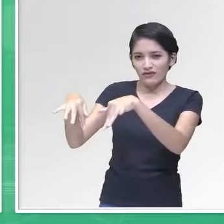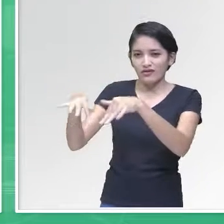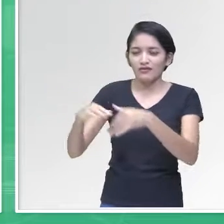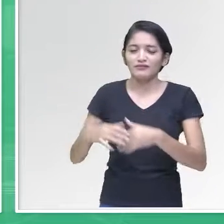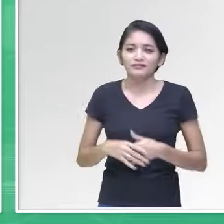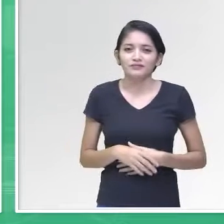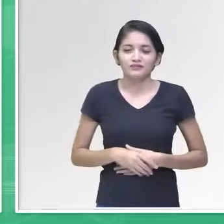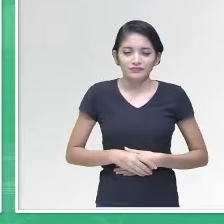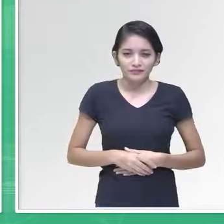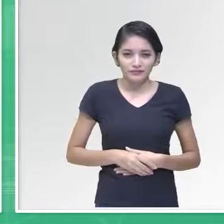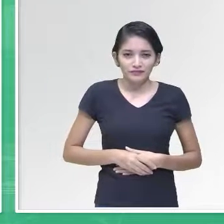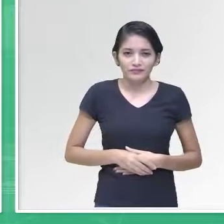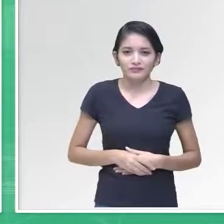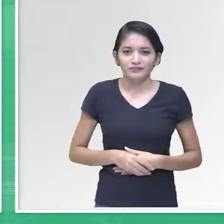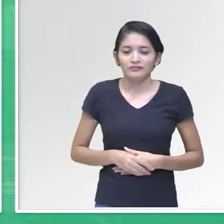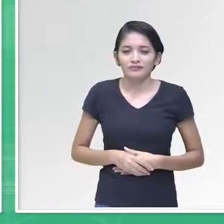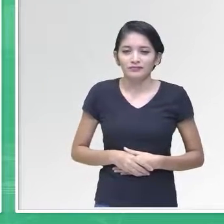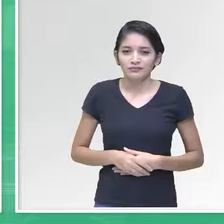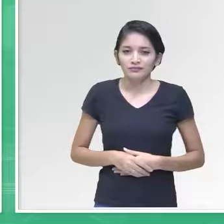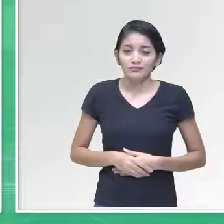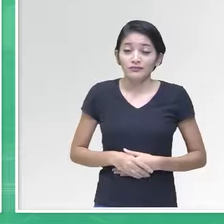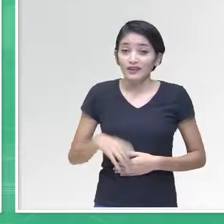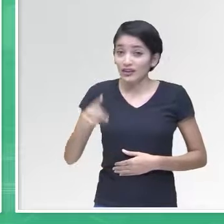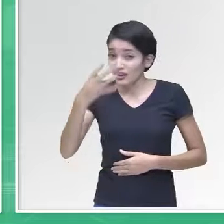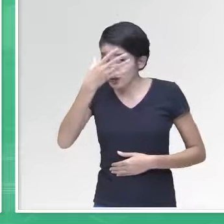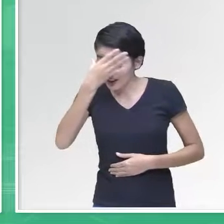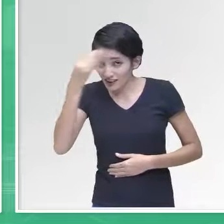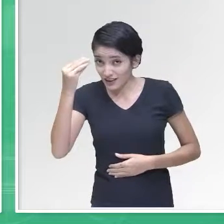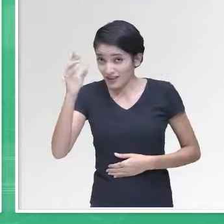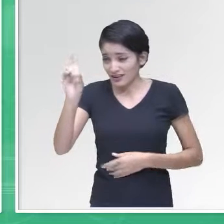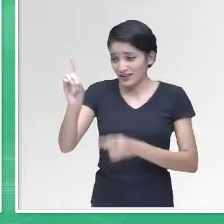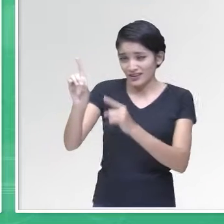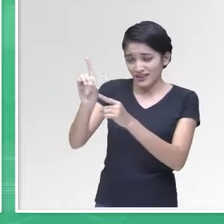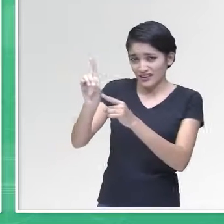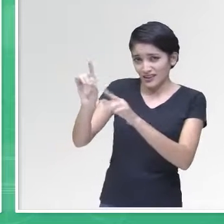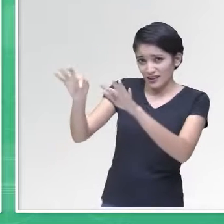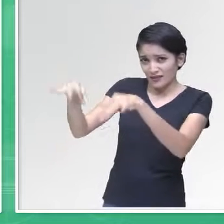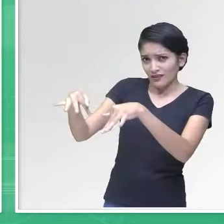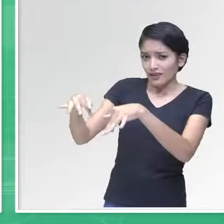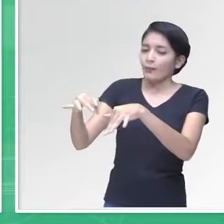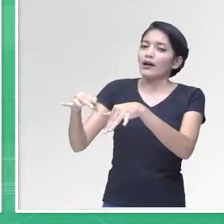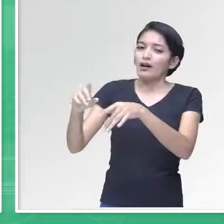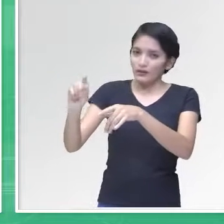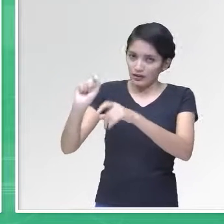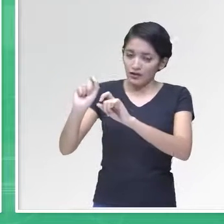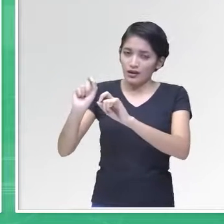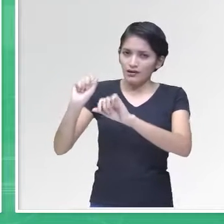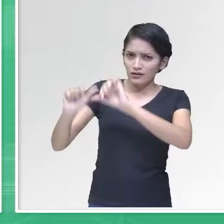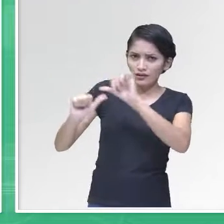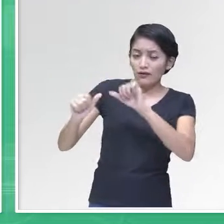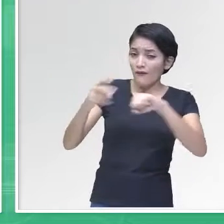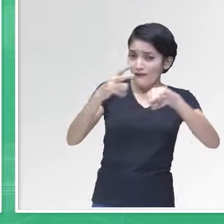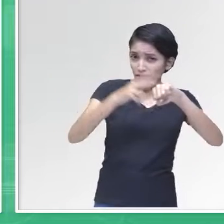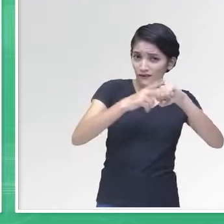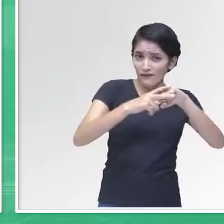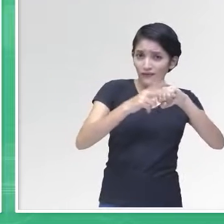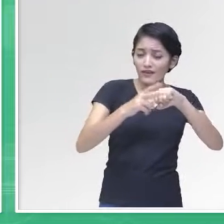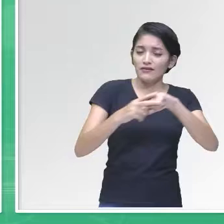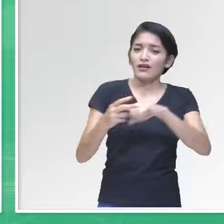certo? Não podemos esquecer da letra D no final para poder transformar esse verbo no